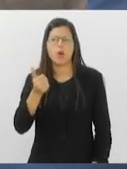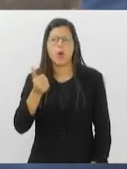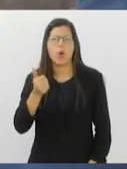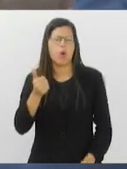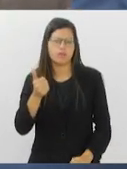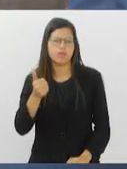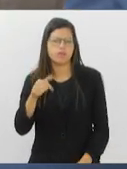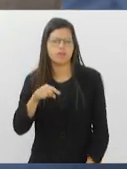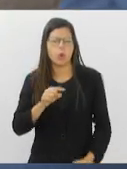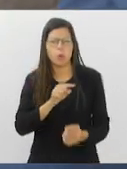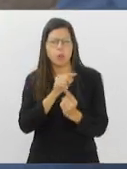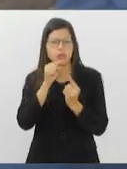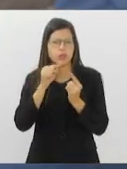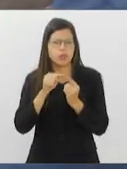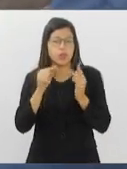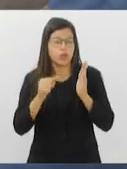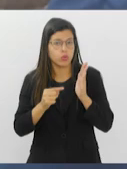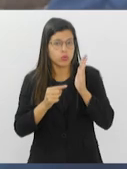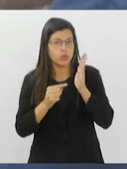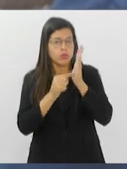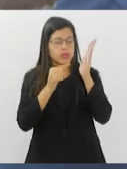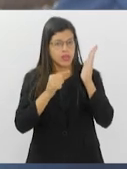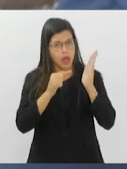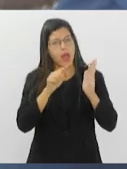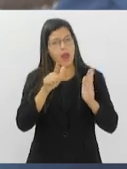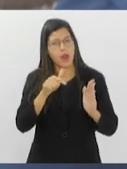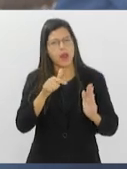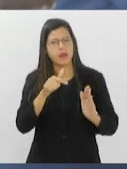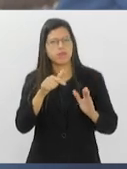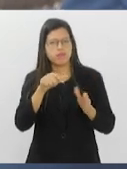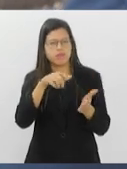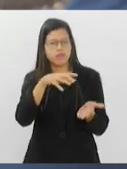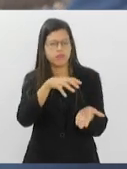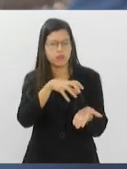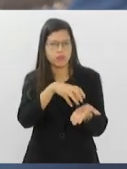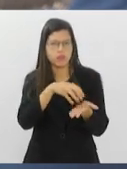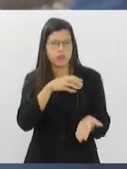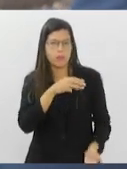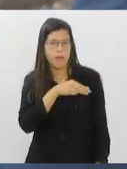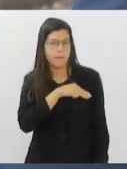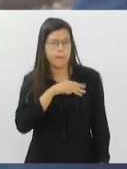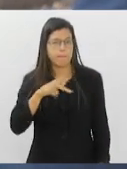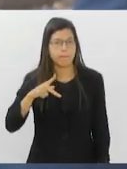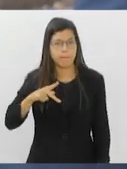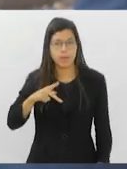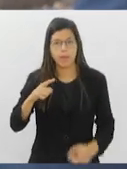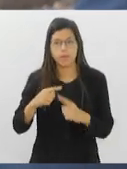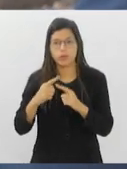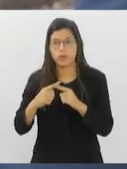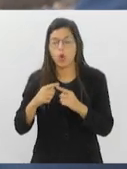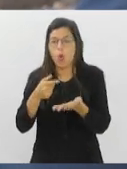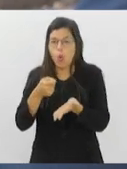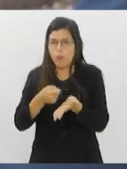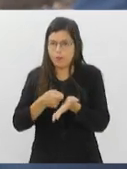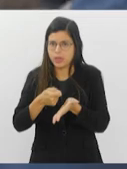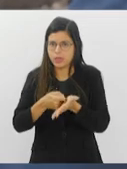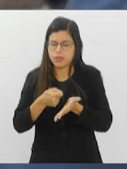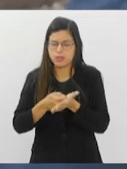seja denunciado seria no Ministério Público, porque o Ministério Público, ele tem o dever, né,